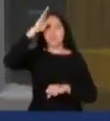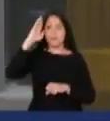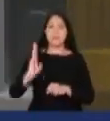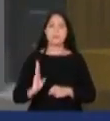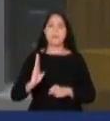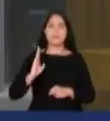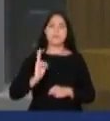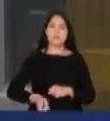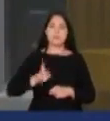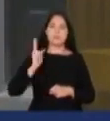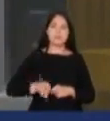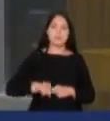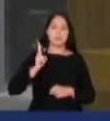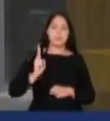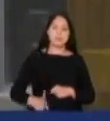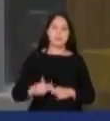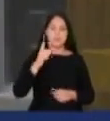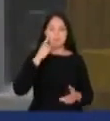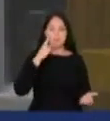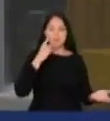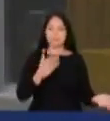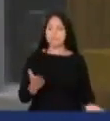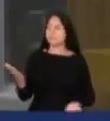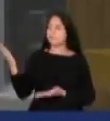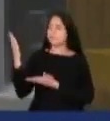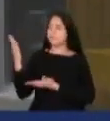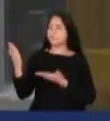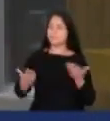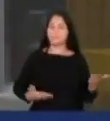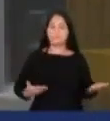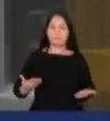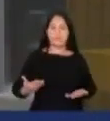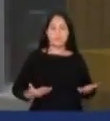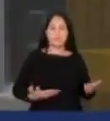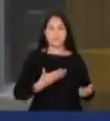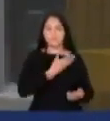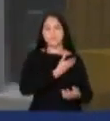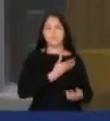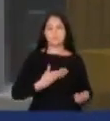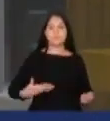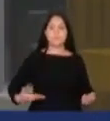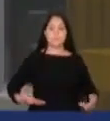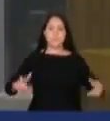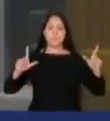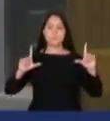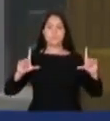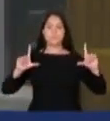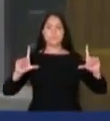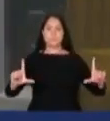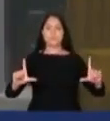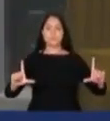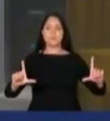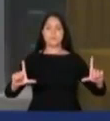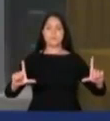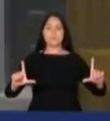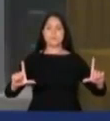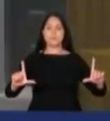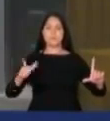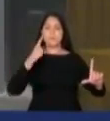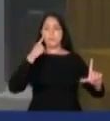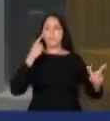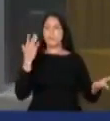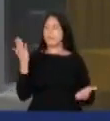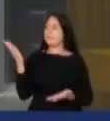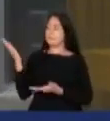tem também as entidades do serviço público e servidores colocado hoje aqui em ato público. Eu apresento para vocês